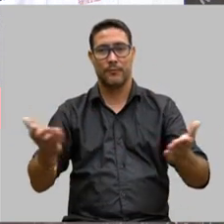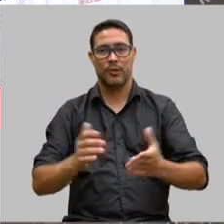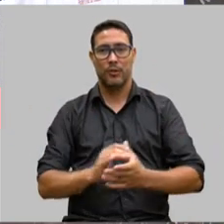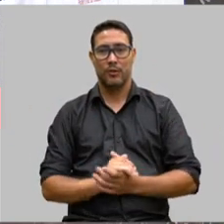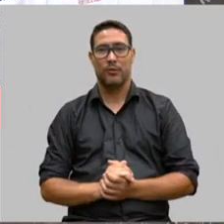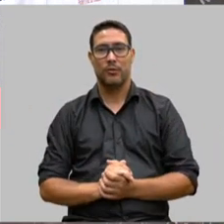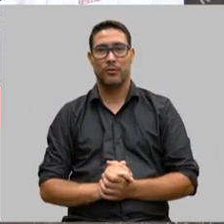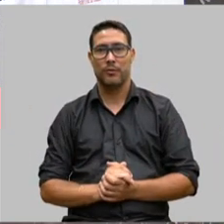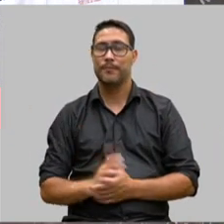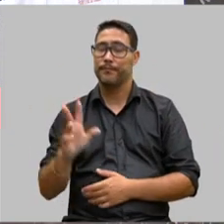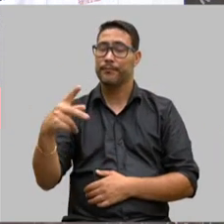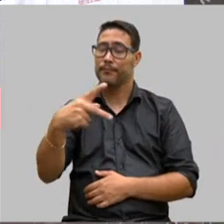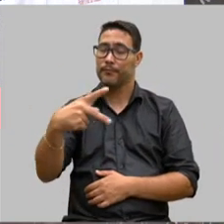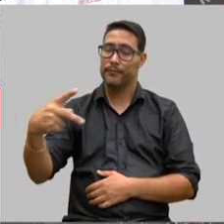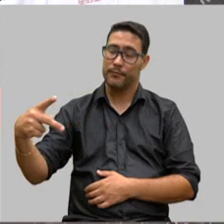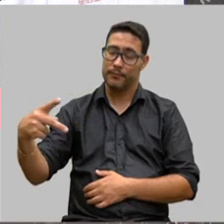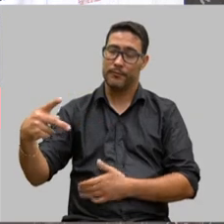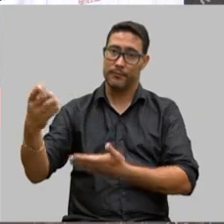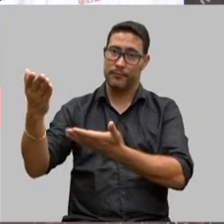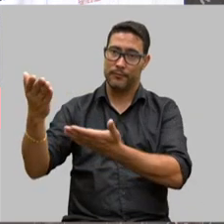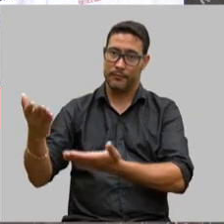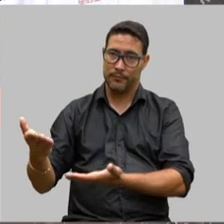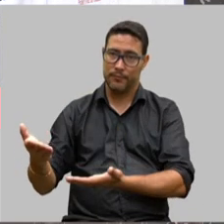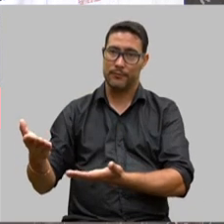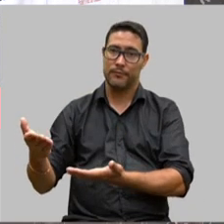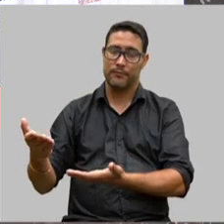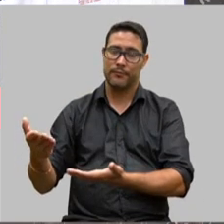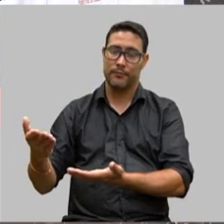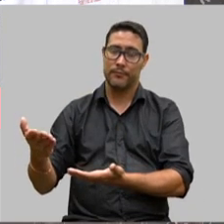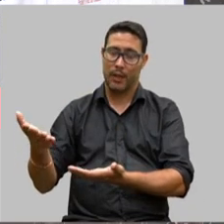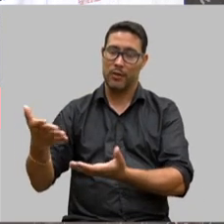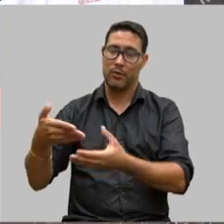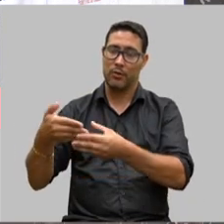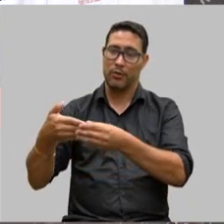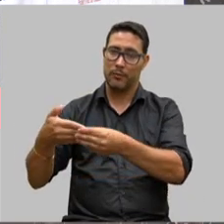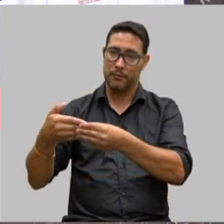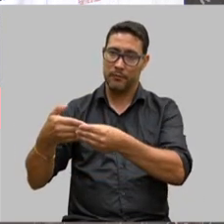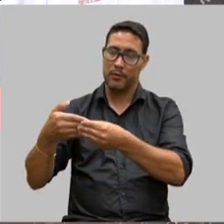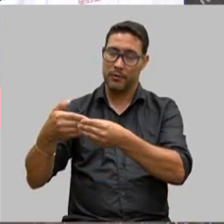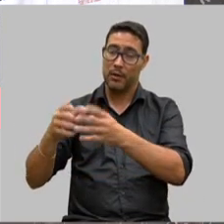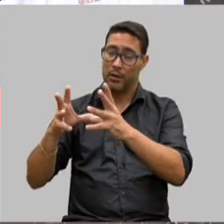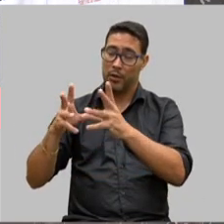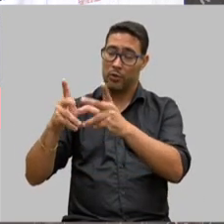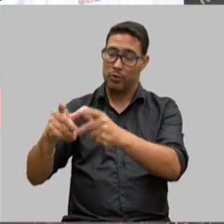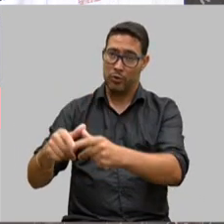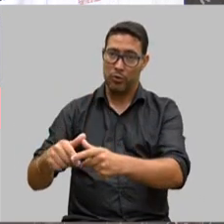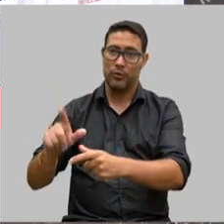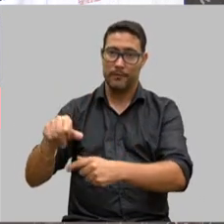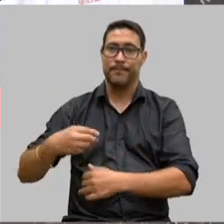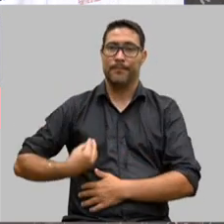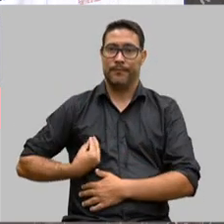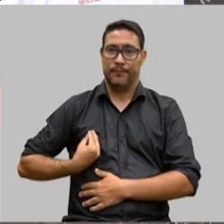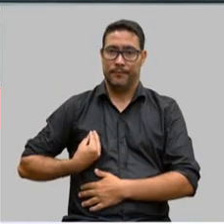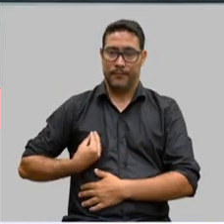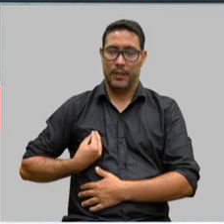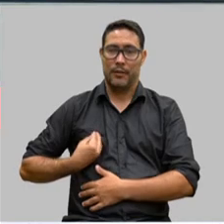Sr. Presidente, eu gostaria de, em nome de Vossa Excelência, cumprimentar a todos aqui presentes na mesa,